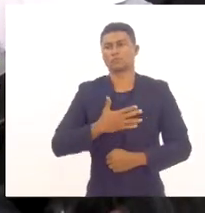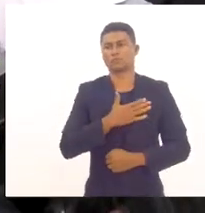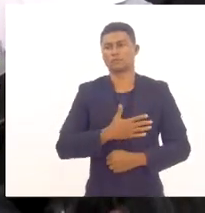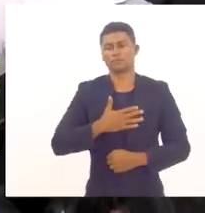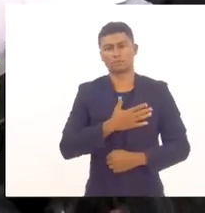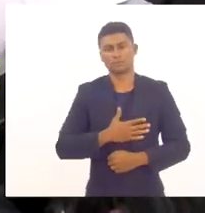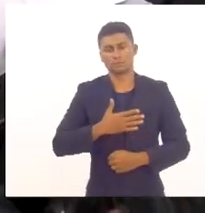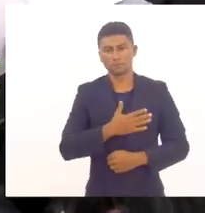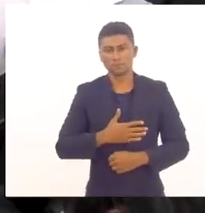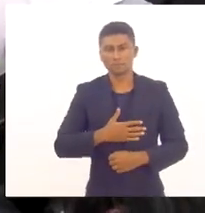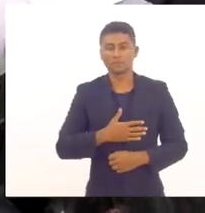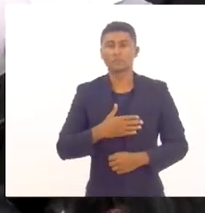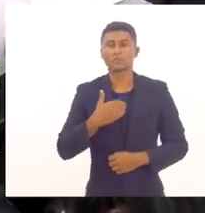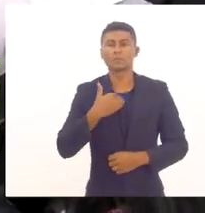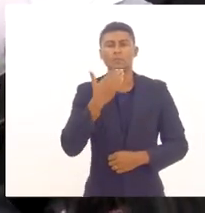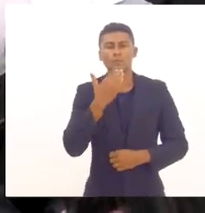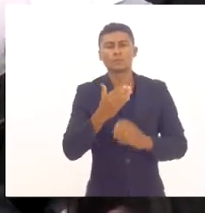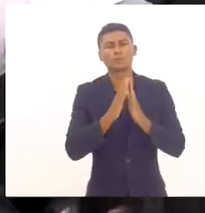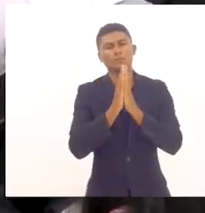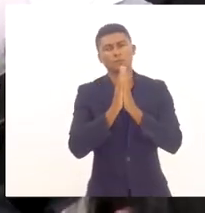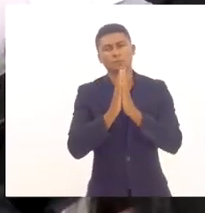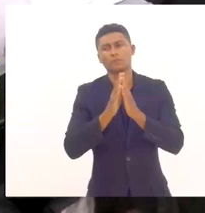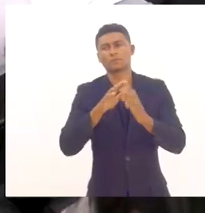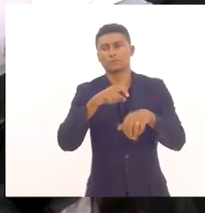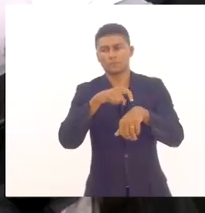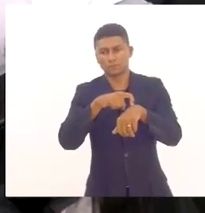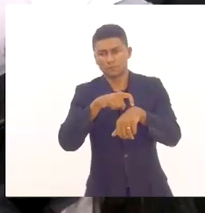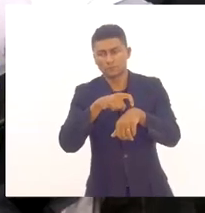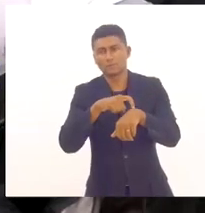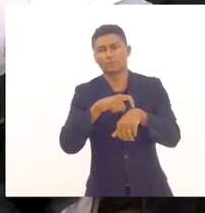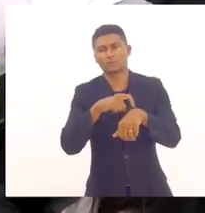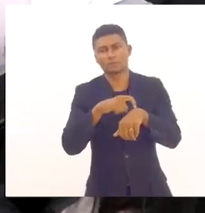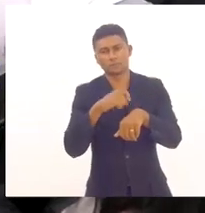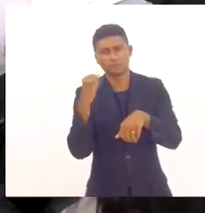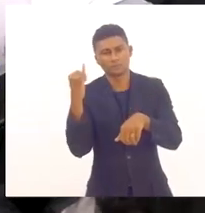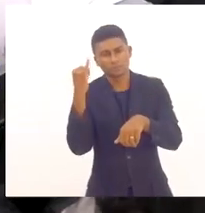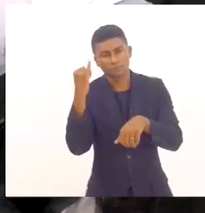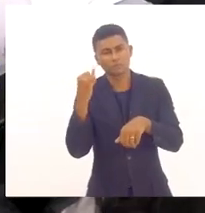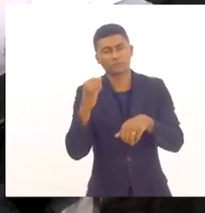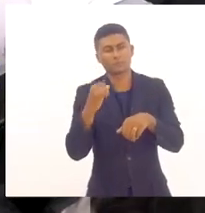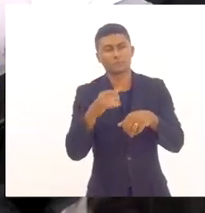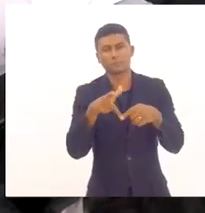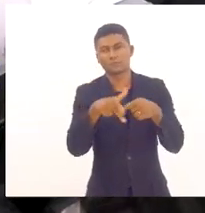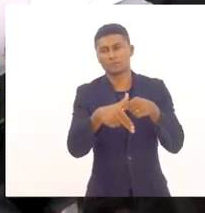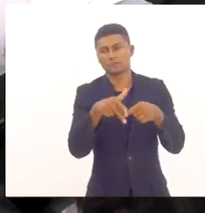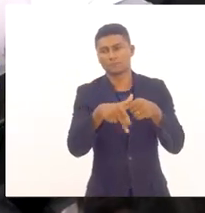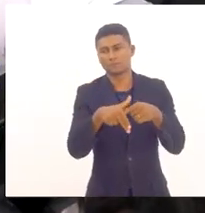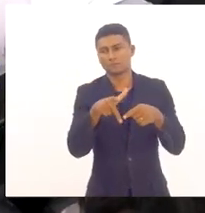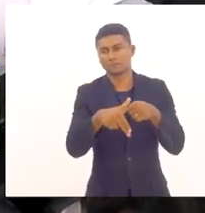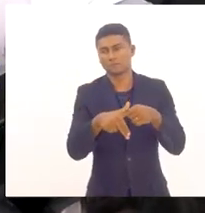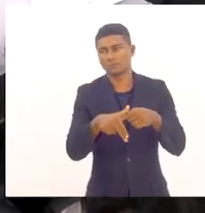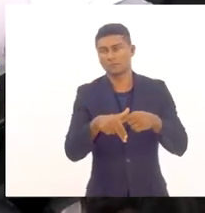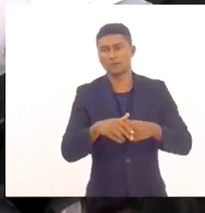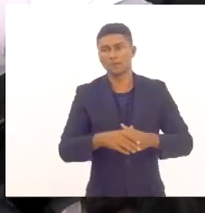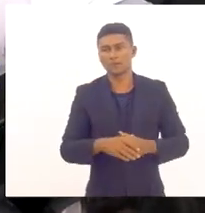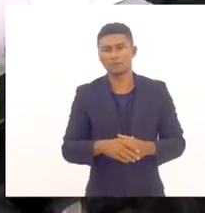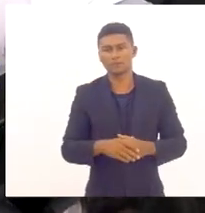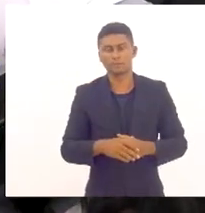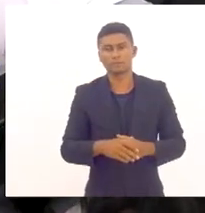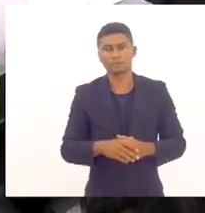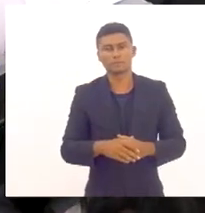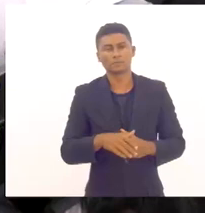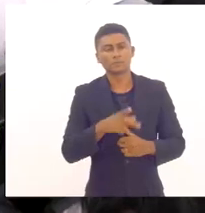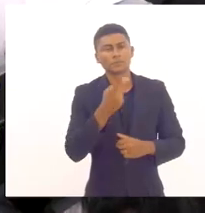deputado, eu até pediria que esse tempinho fosse cortado, porque é relacionado a você. Você que me deu